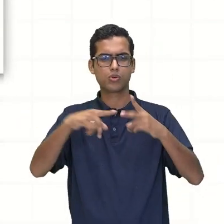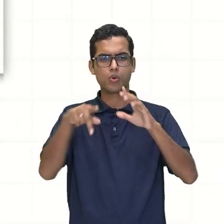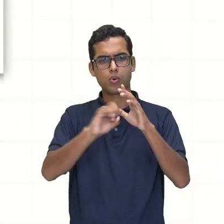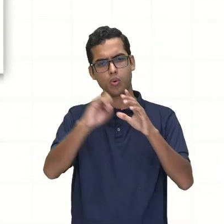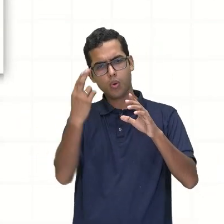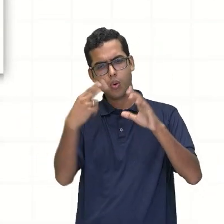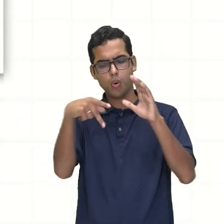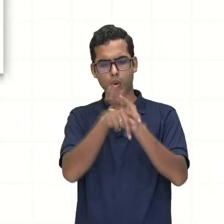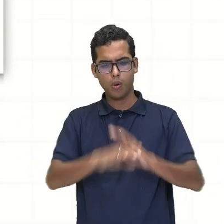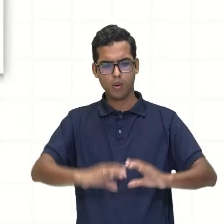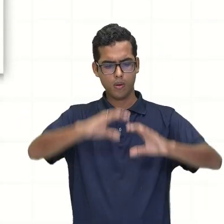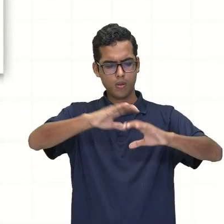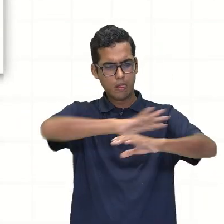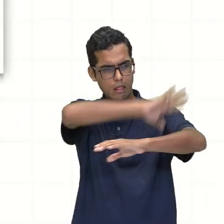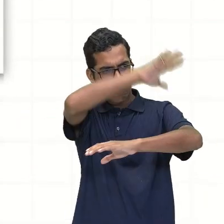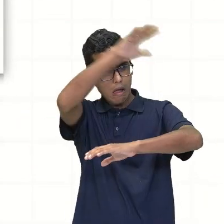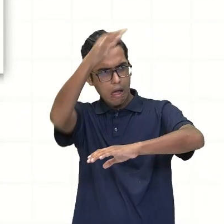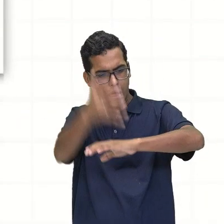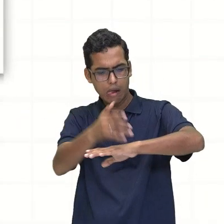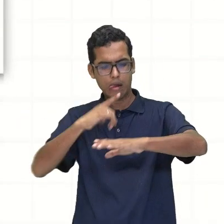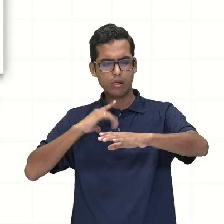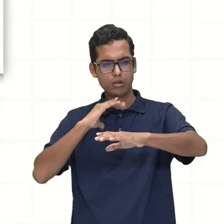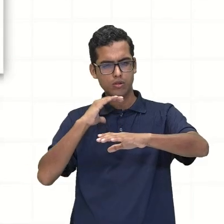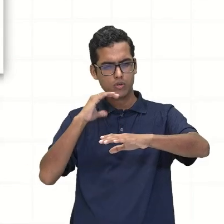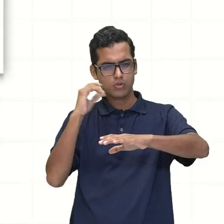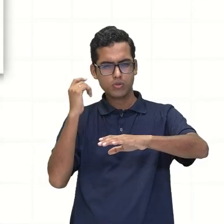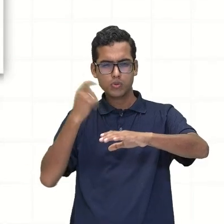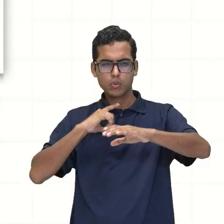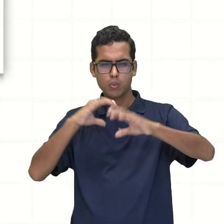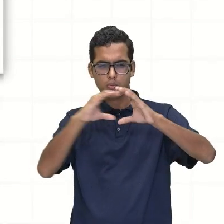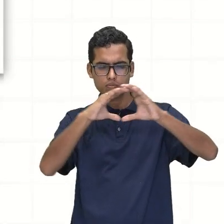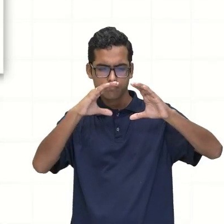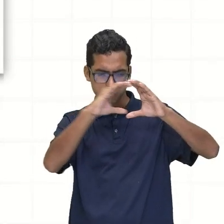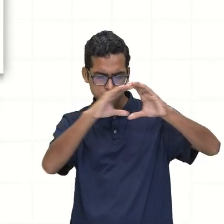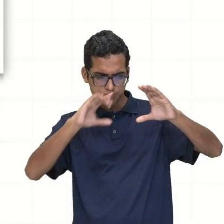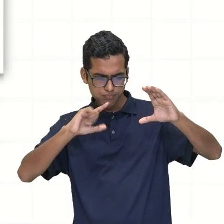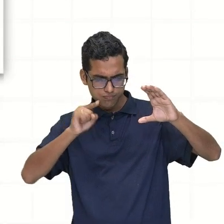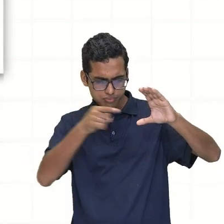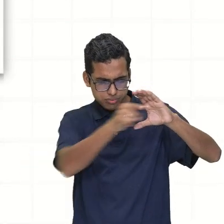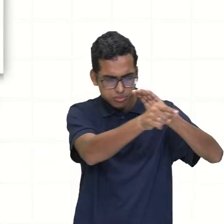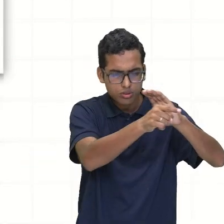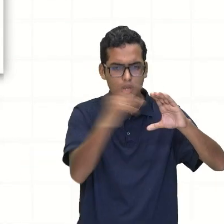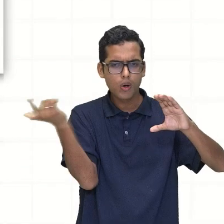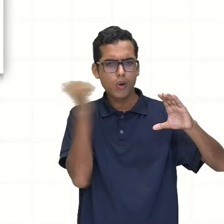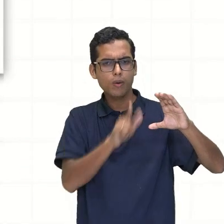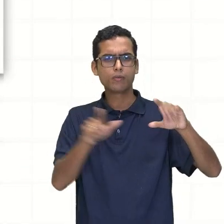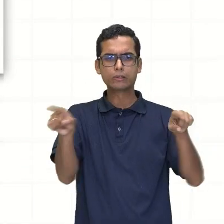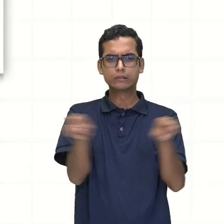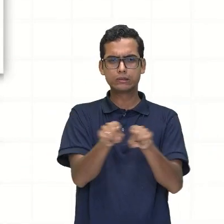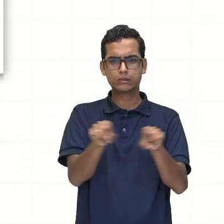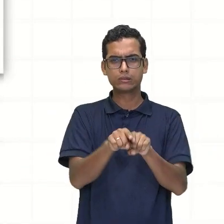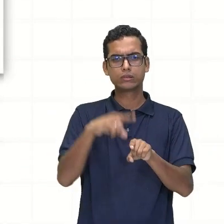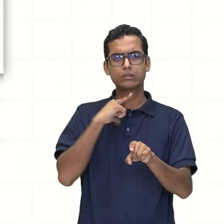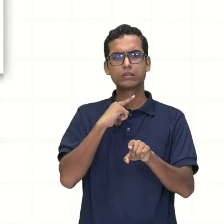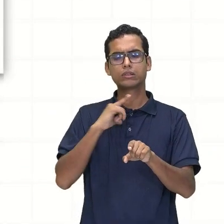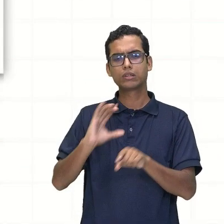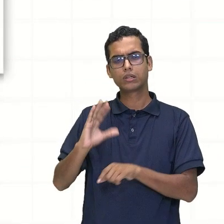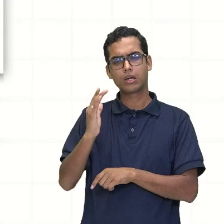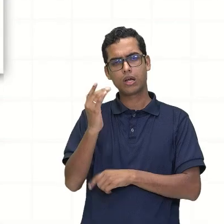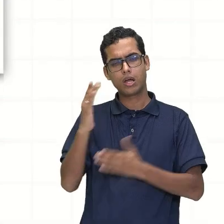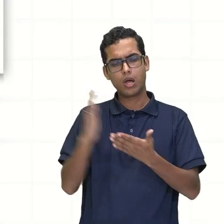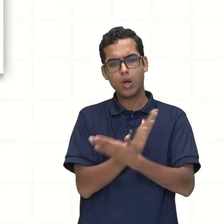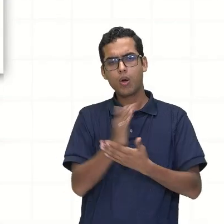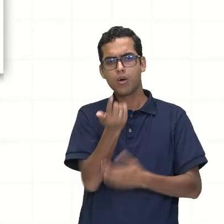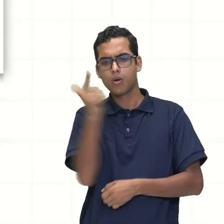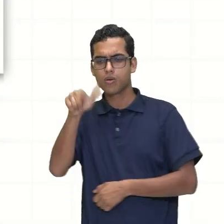daquela pessoa que trabalha em risco, né, com essa atividade. Em alguns casos, a disponibilidade ocorre em áreas de